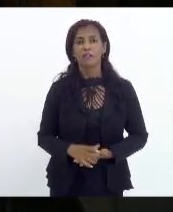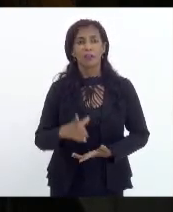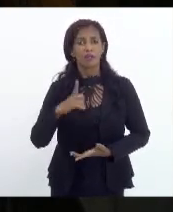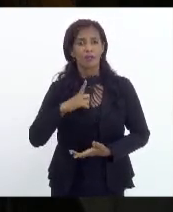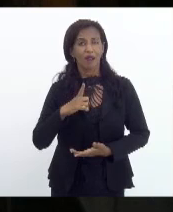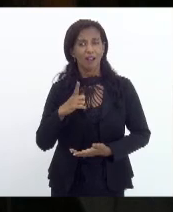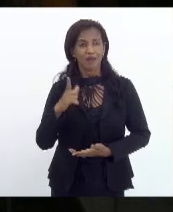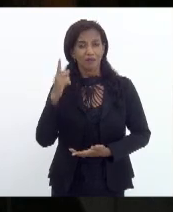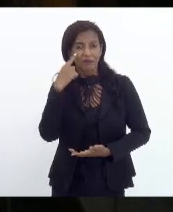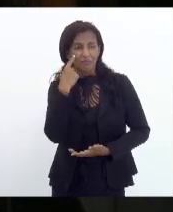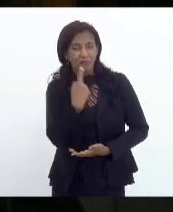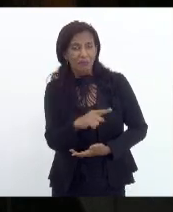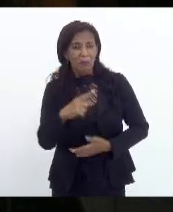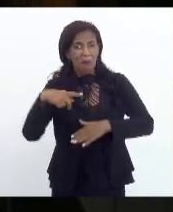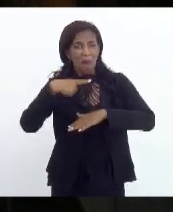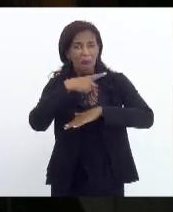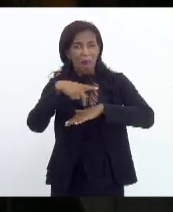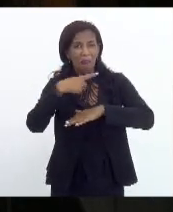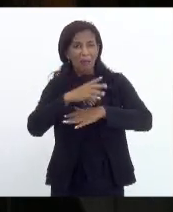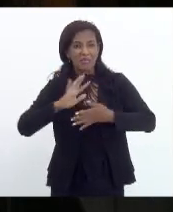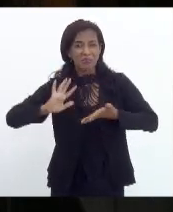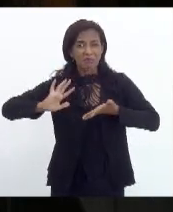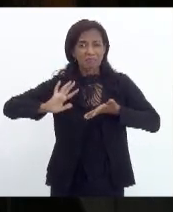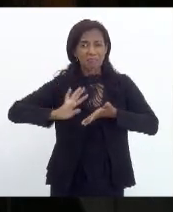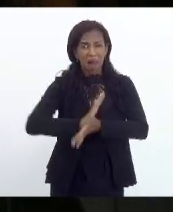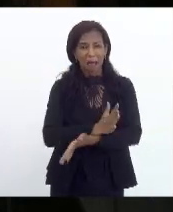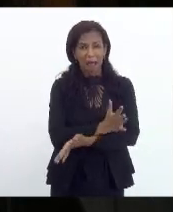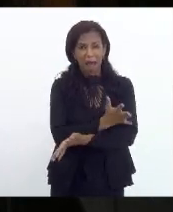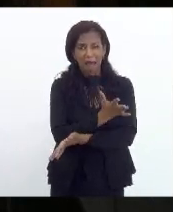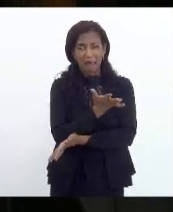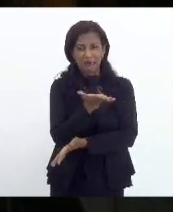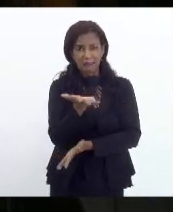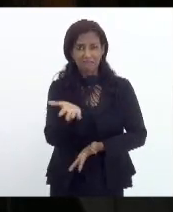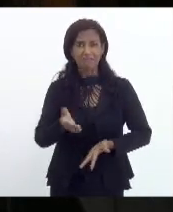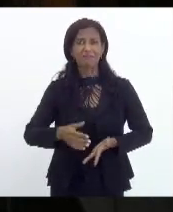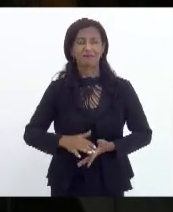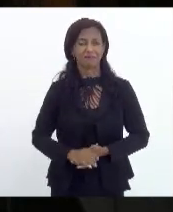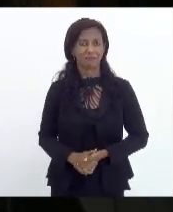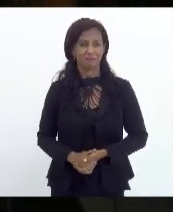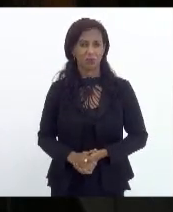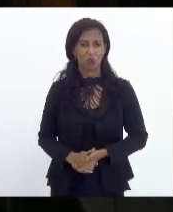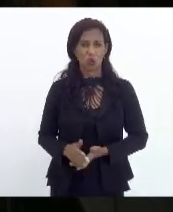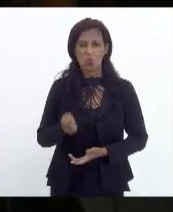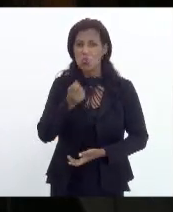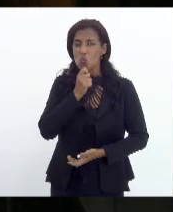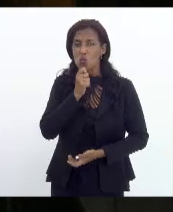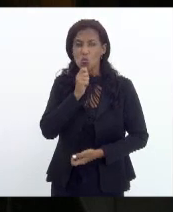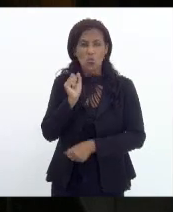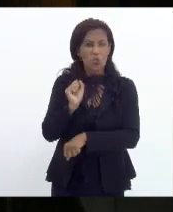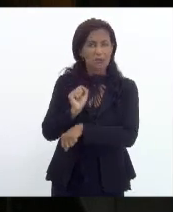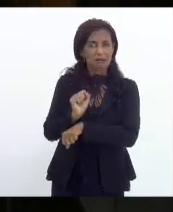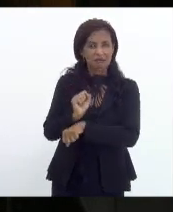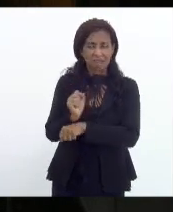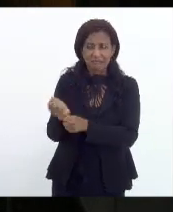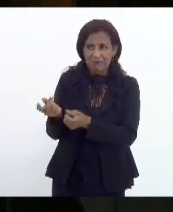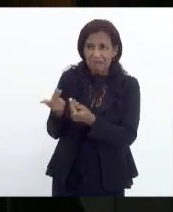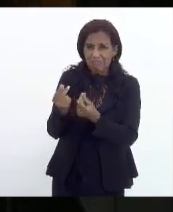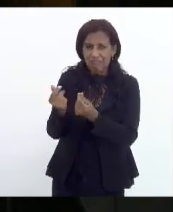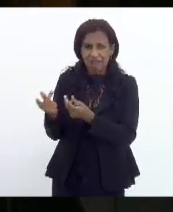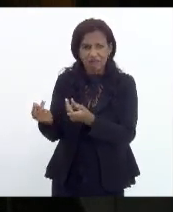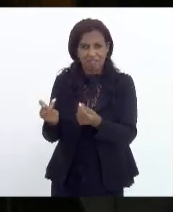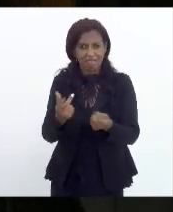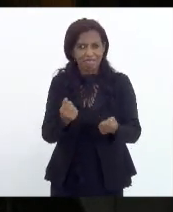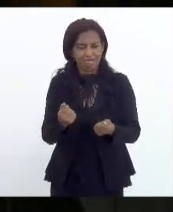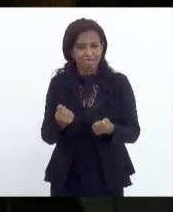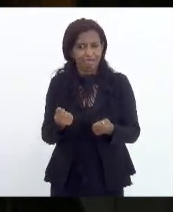pegar um país mas gelado destruído sem esperança em